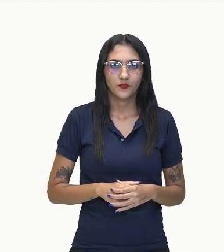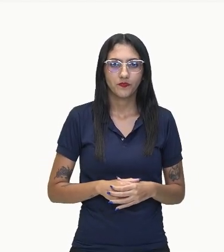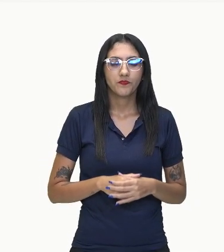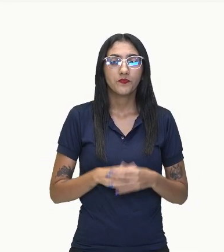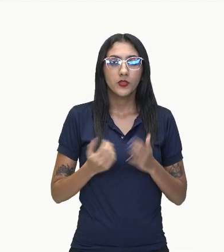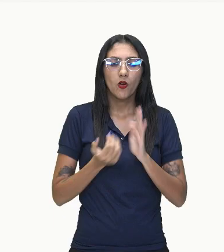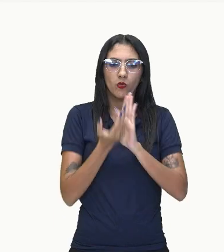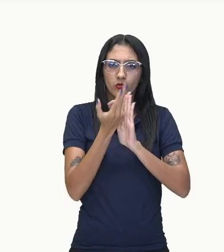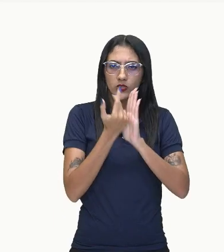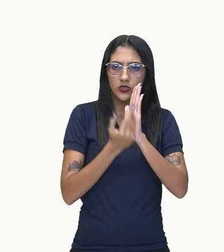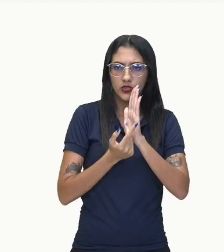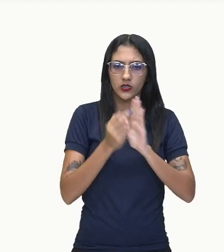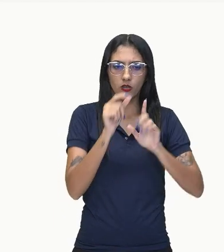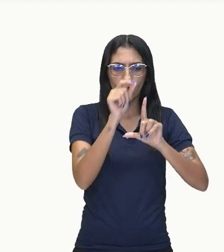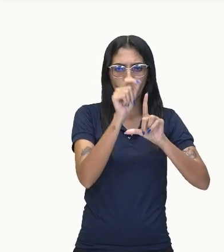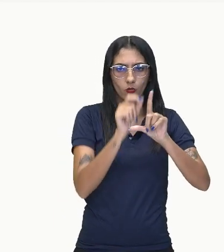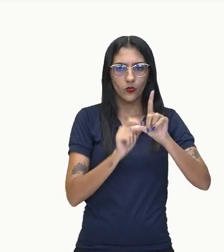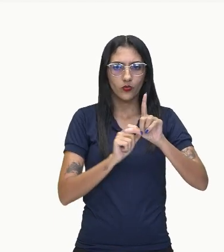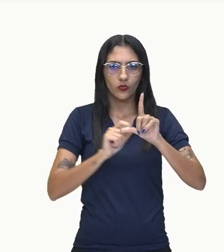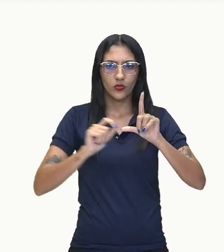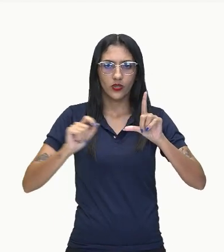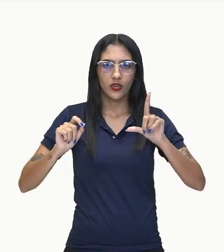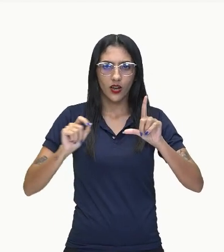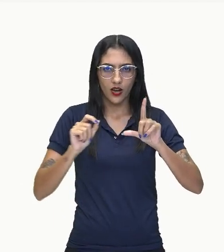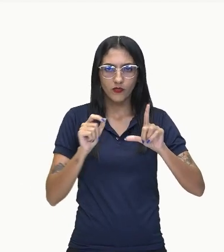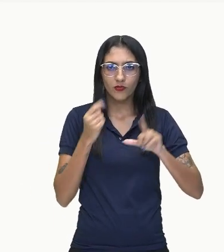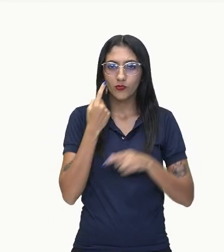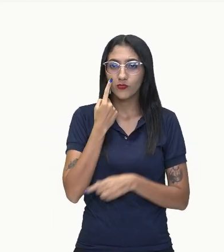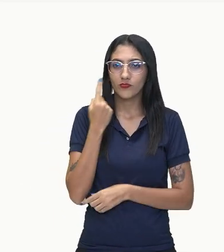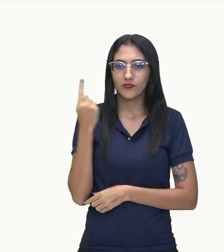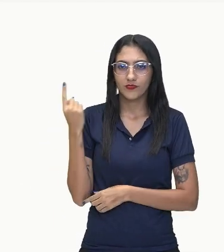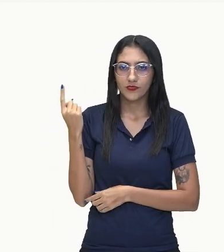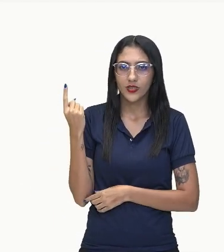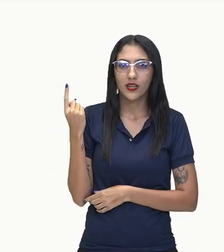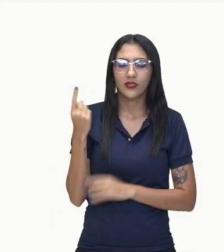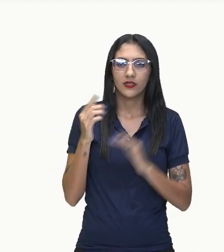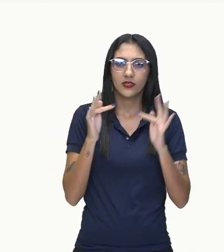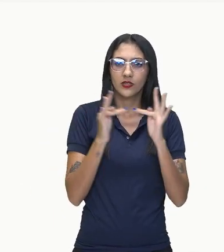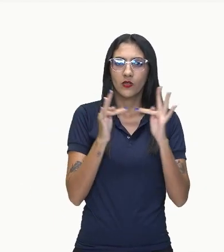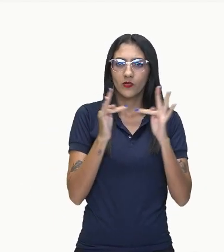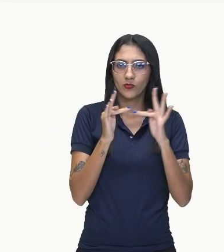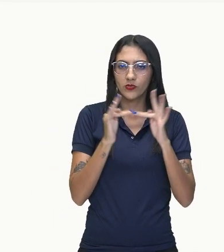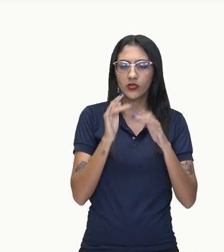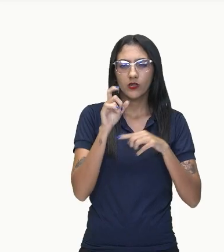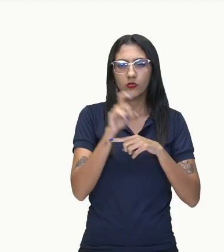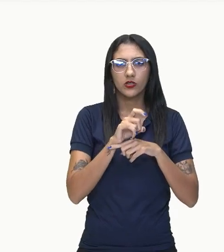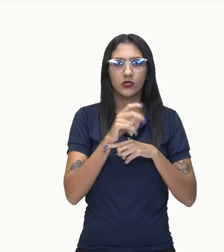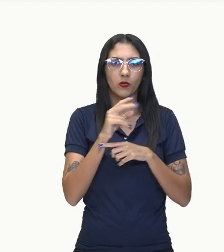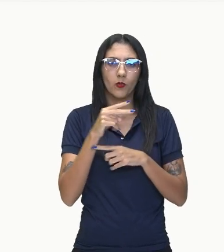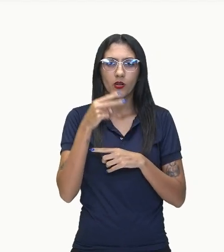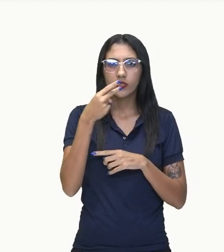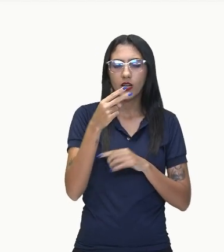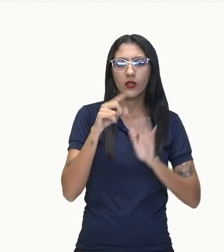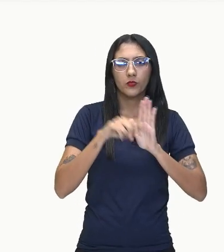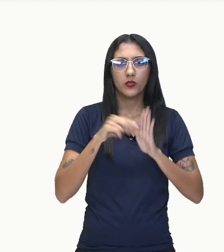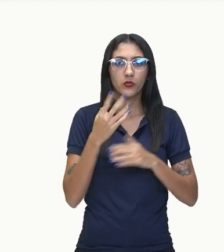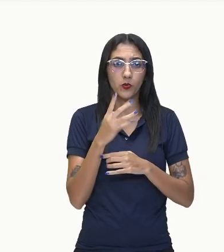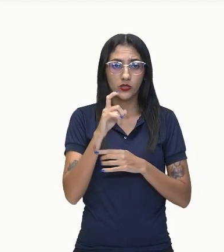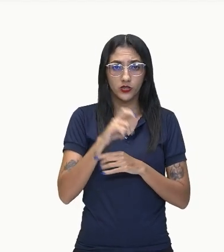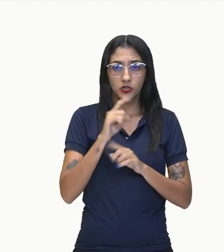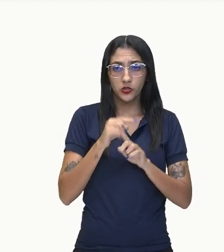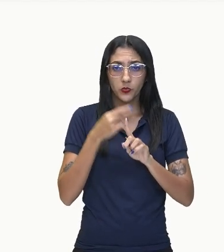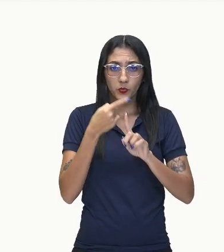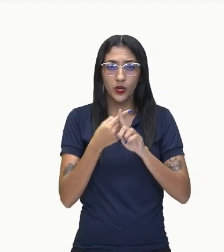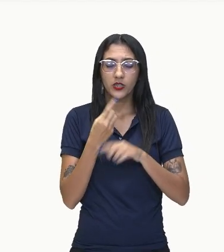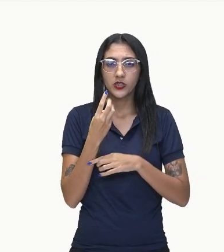o gráfico da função quadrática, f de x igual a x ao quadrado menos 4x mais 3, a gente pode notar